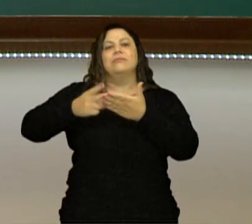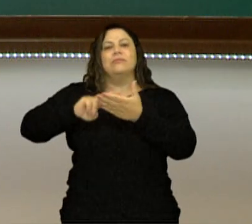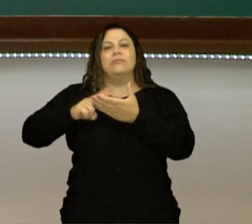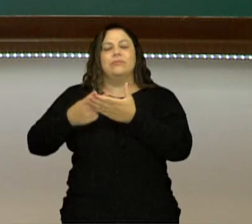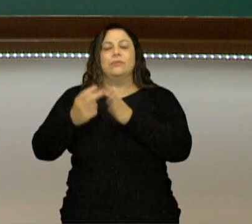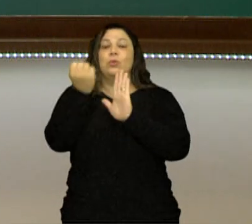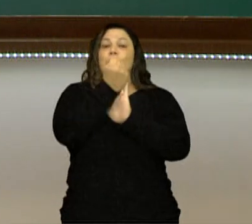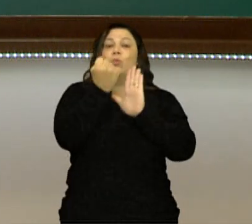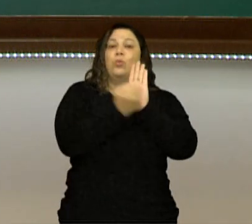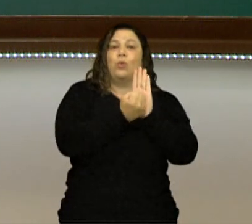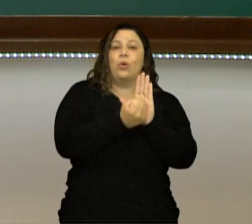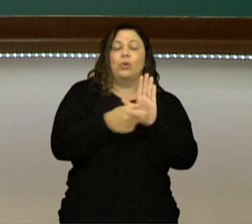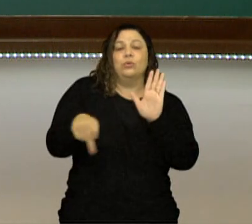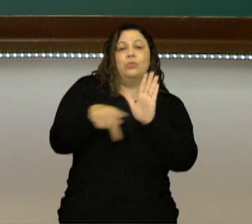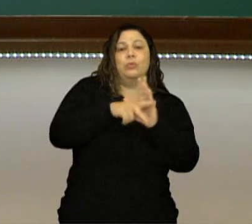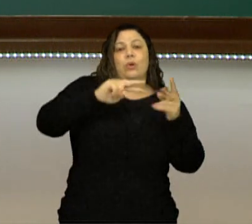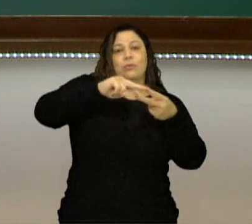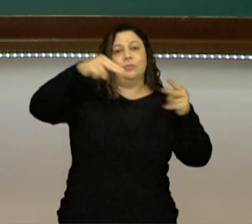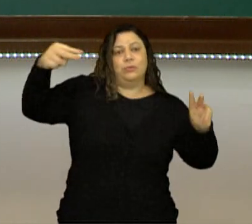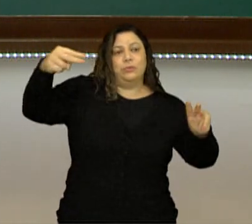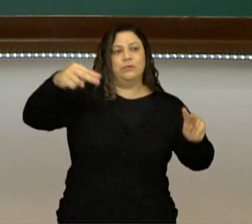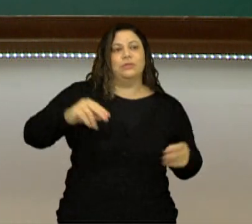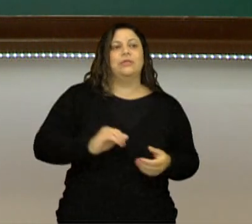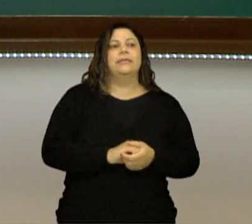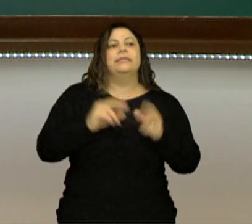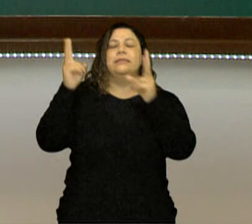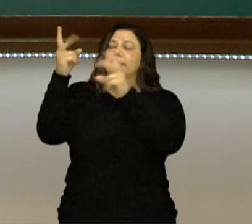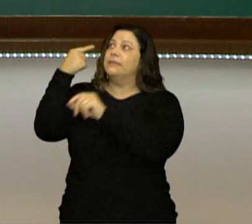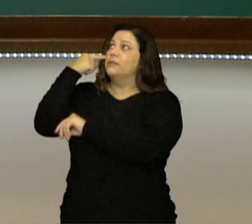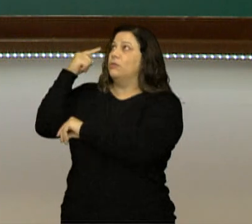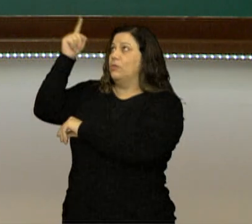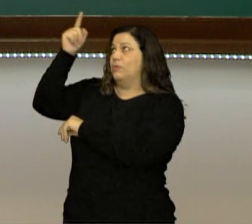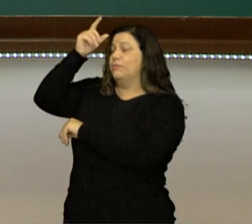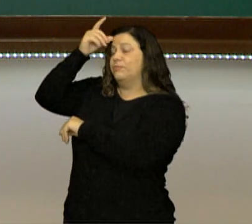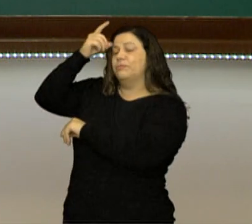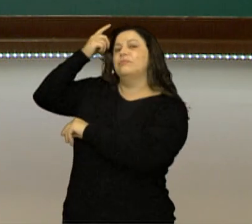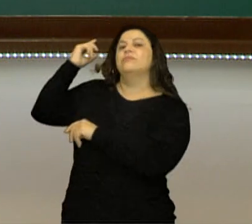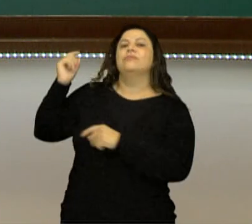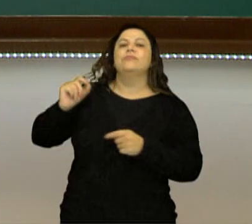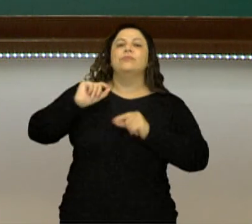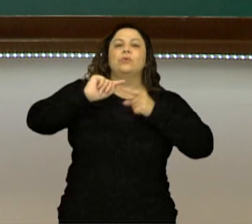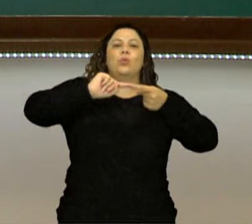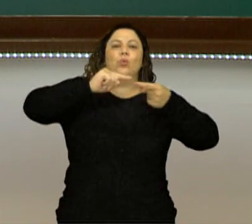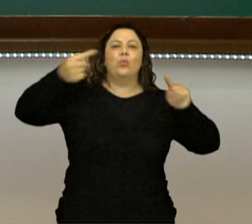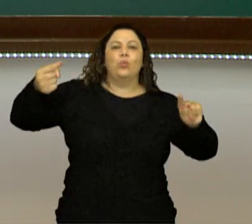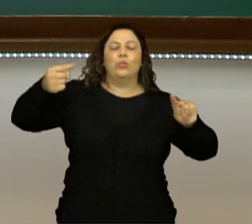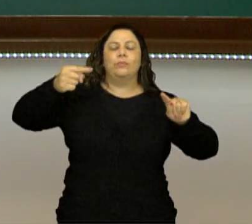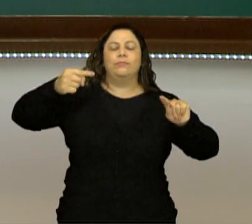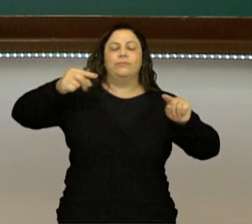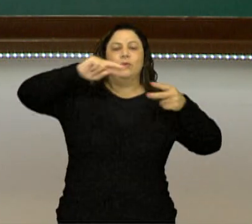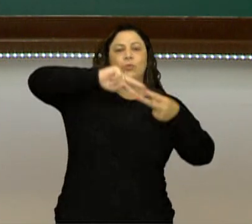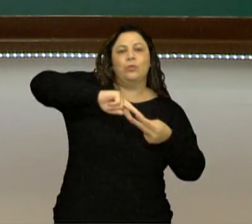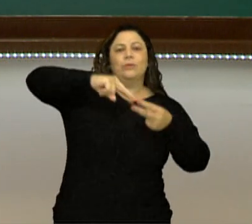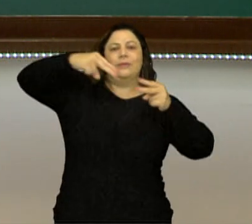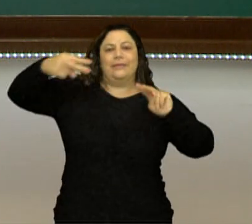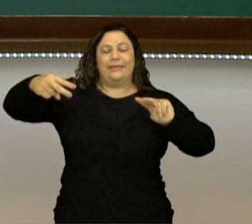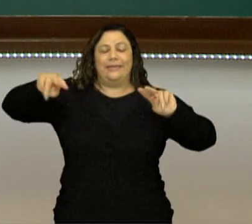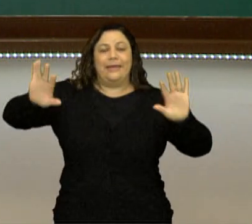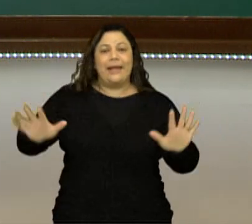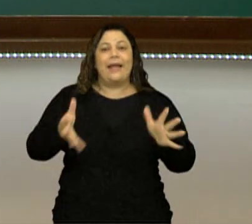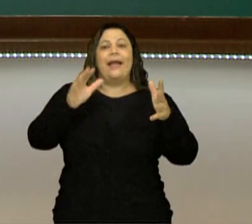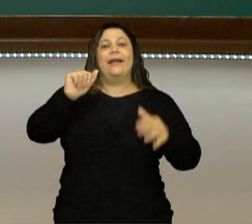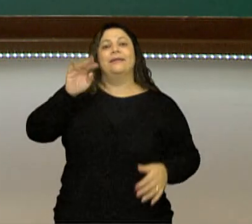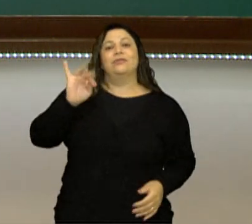código genético. Isso a gente não pode perder de vista, tá, gente? A expressão do gene é quando um gene DNA é ativado, ou seja, usado